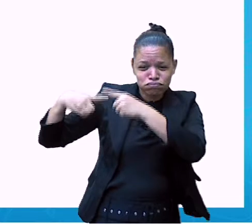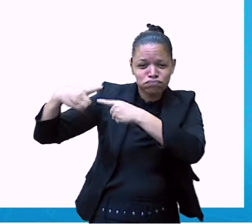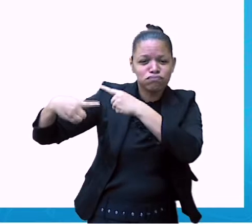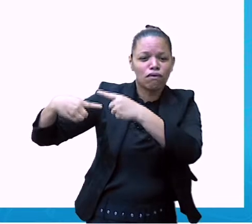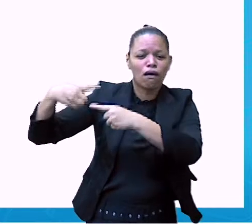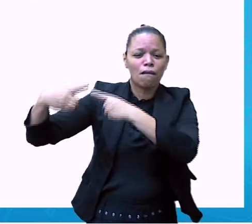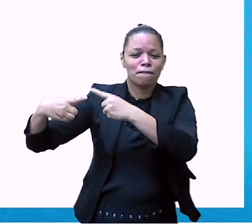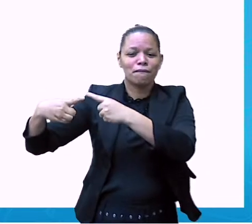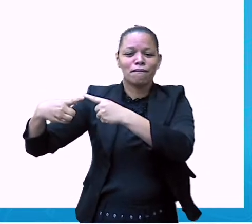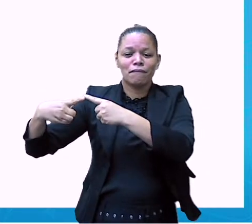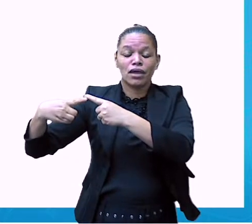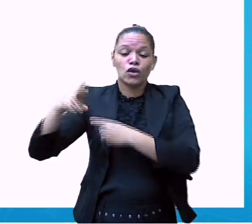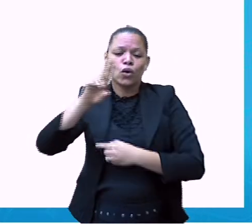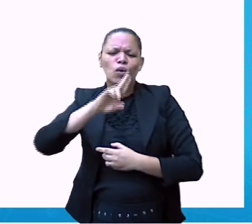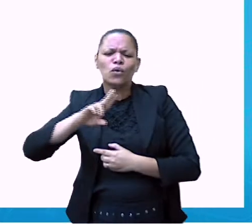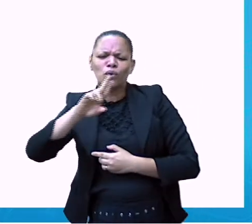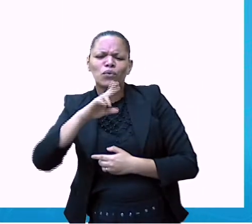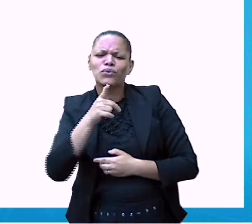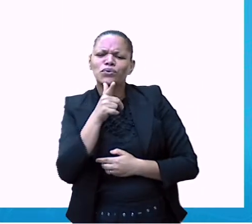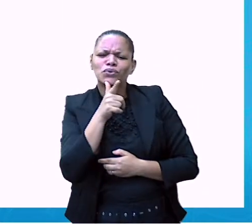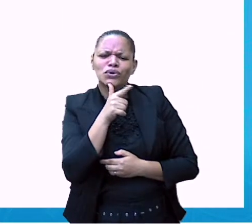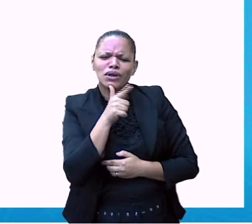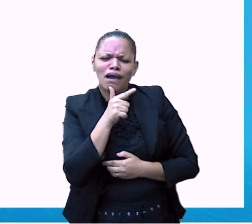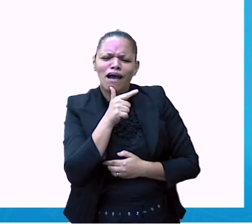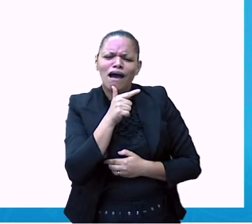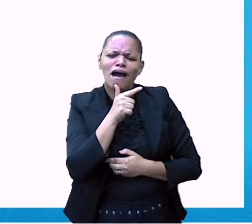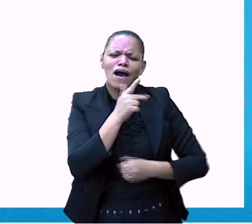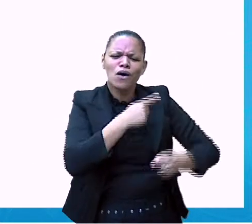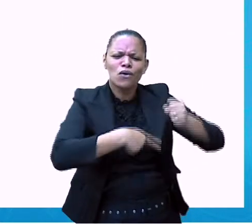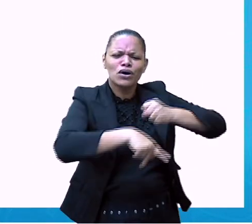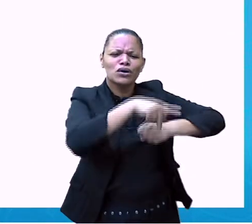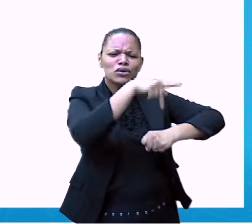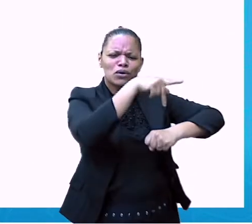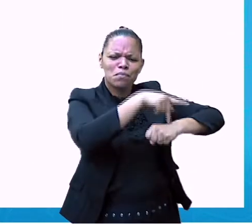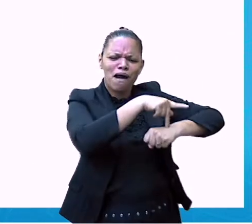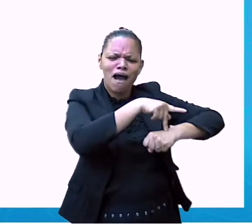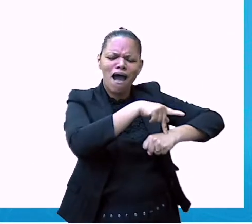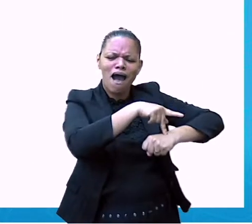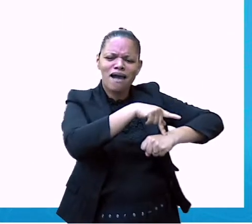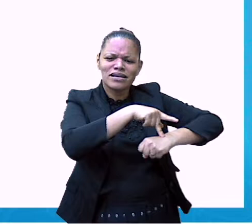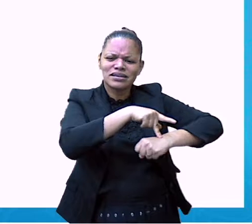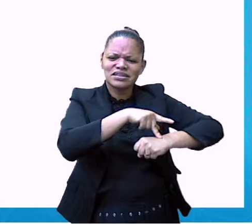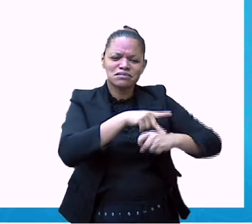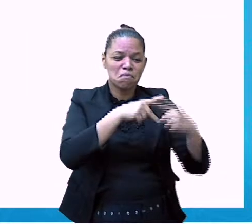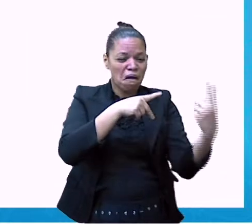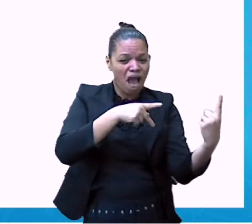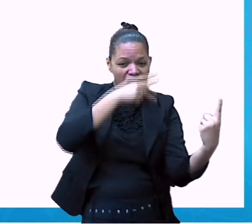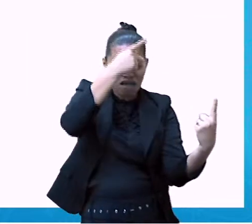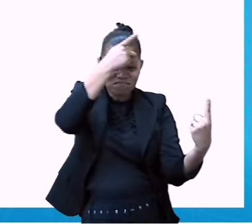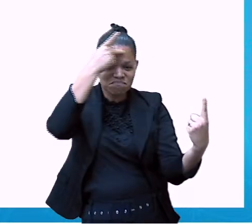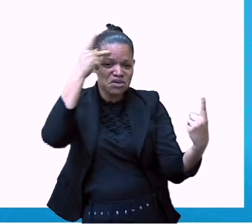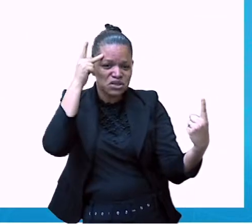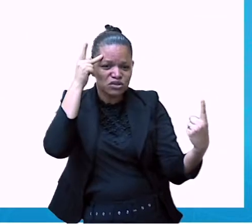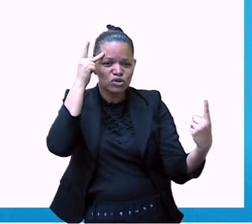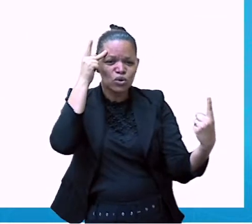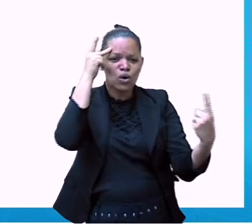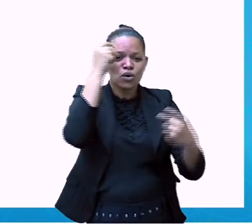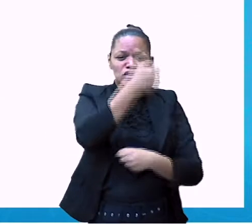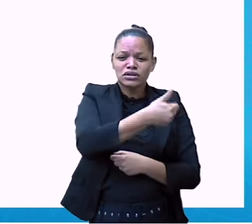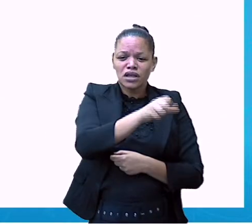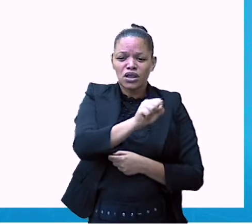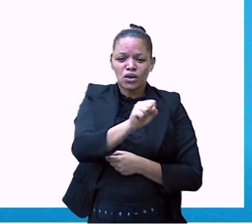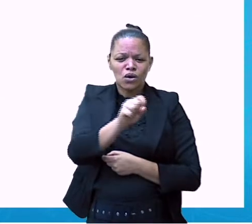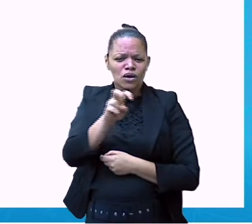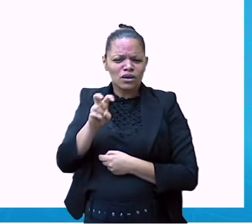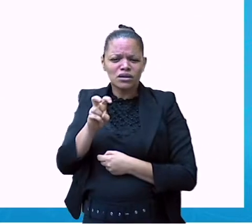de 185 litros, uma quantidade considerada normal e bem